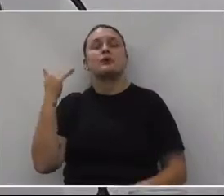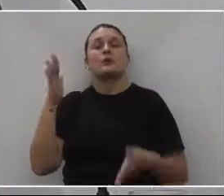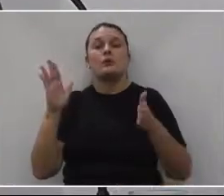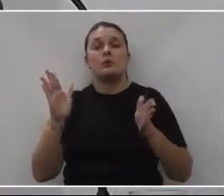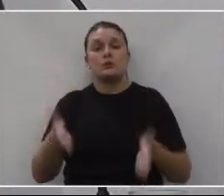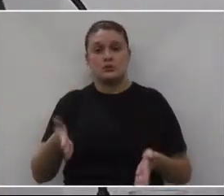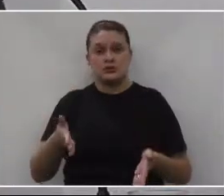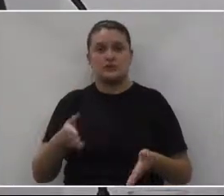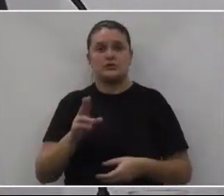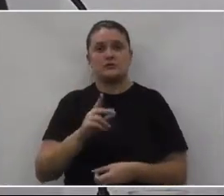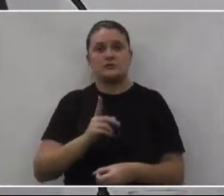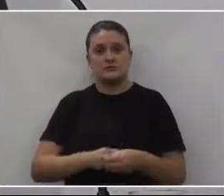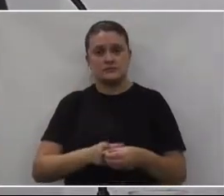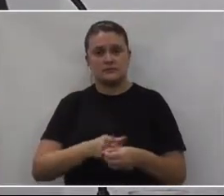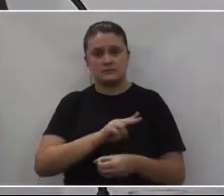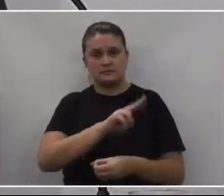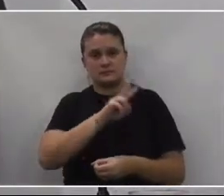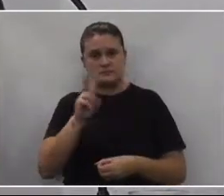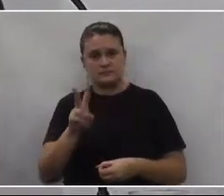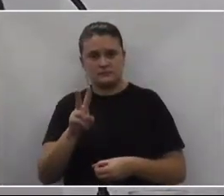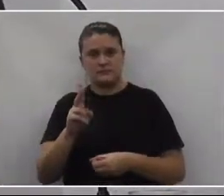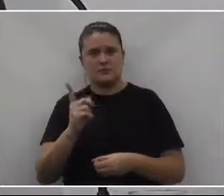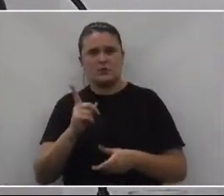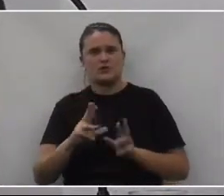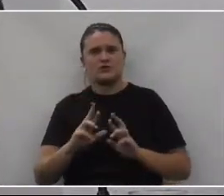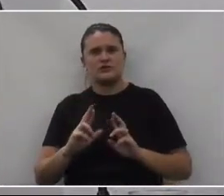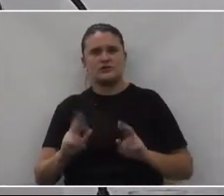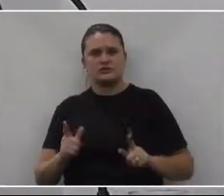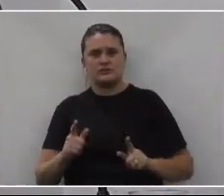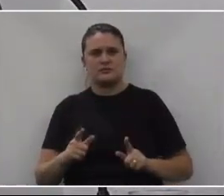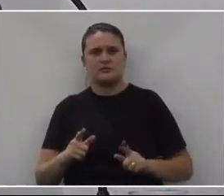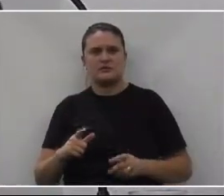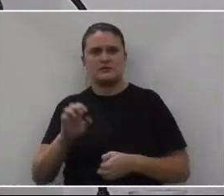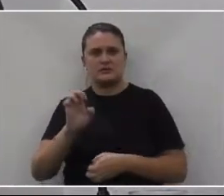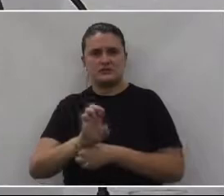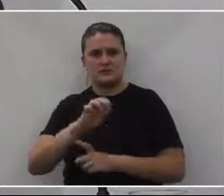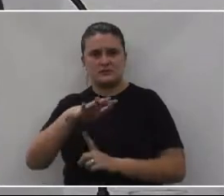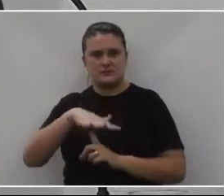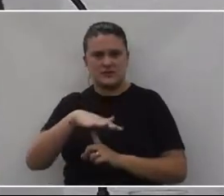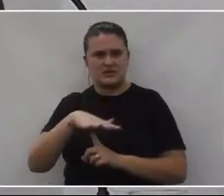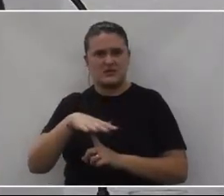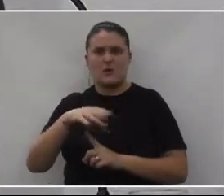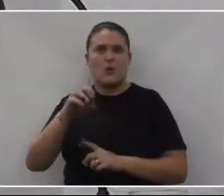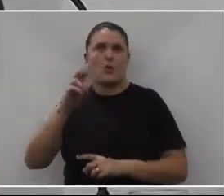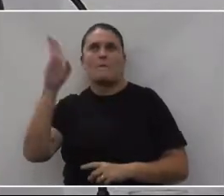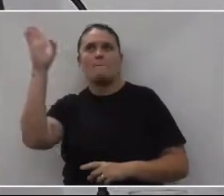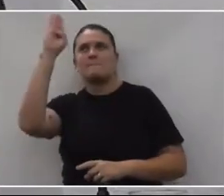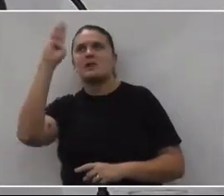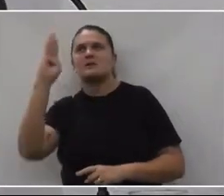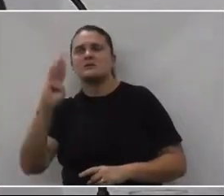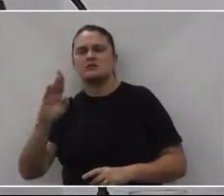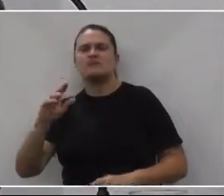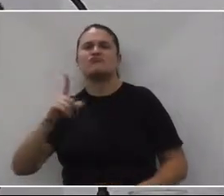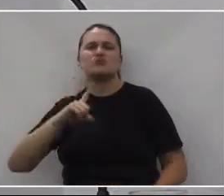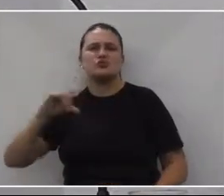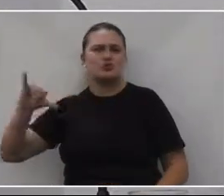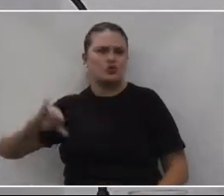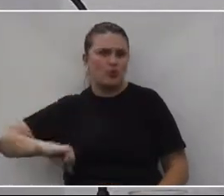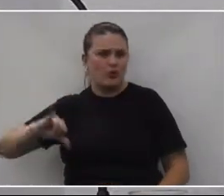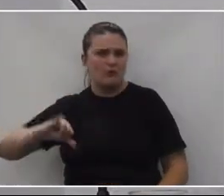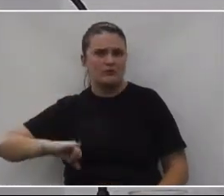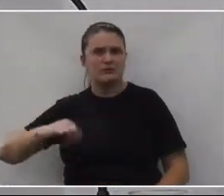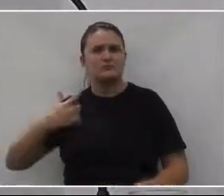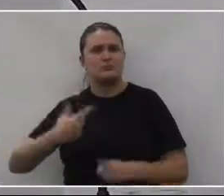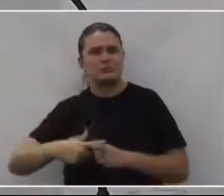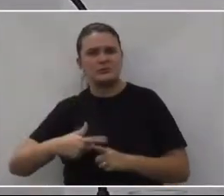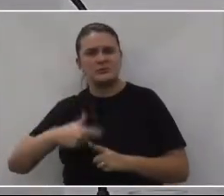hoje que União da Vitória, mas não diferente ao Paraná e ao Brasil, sofrem, às vezes, pelo